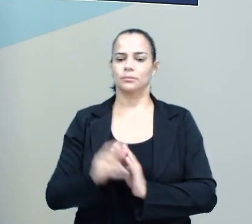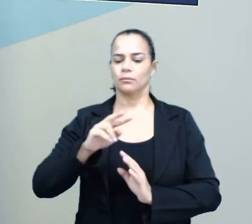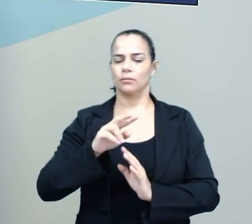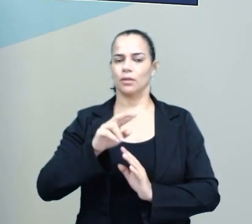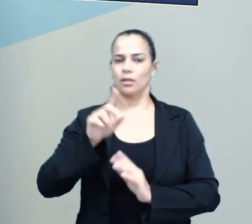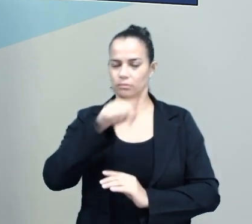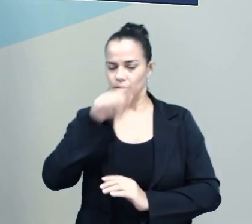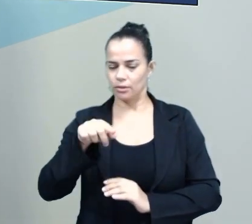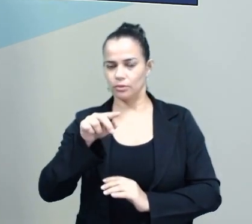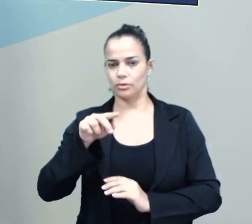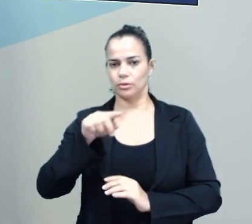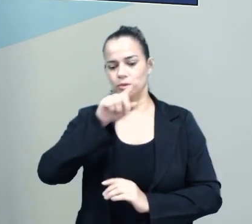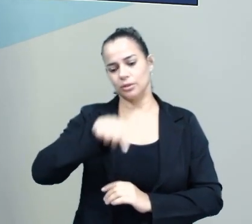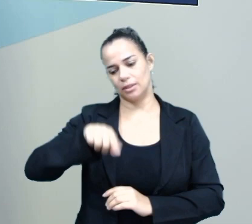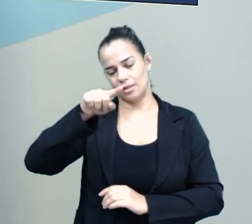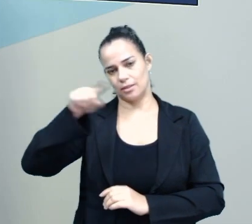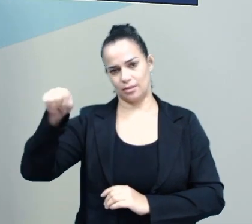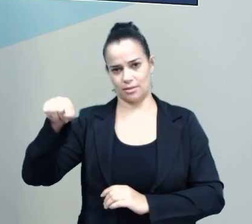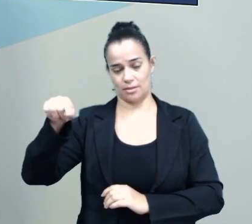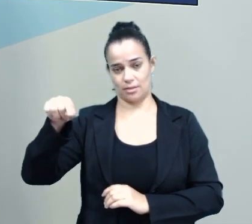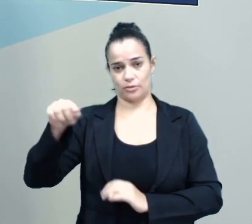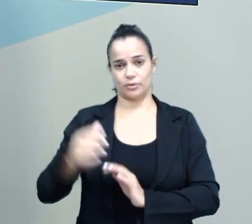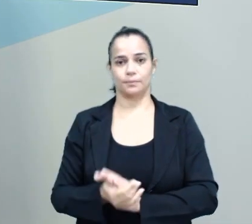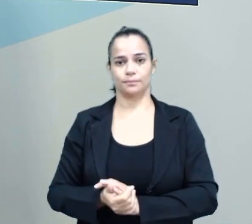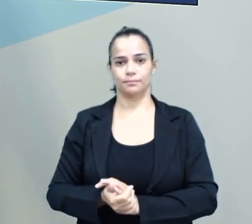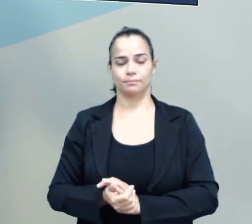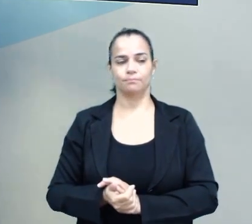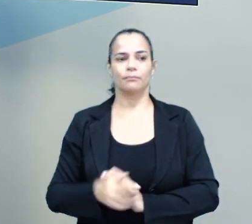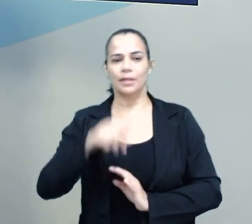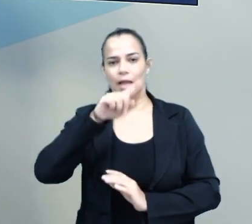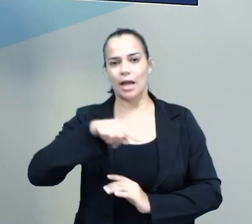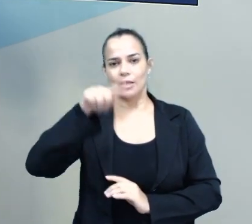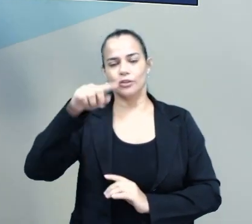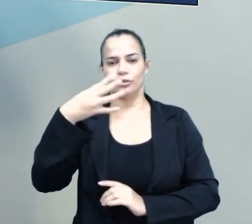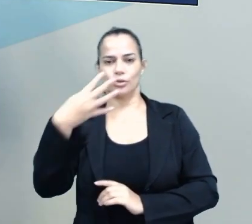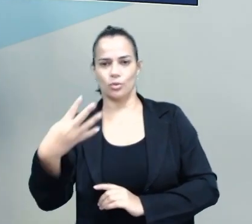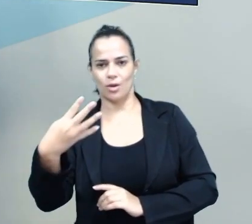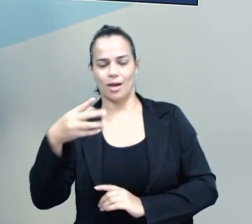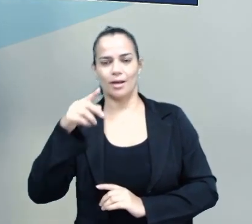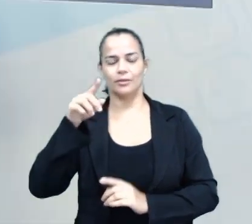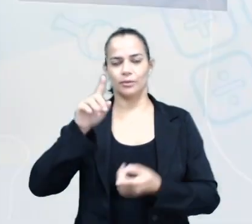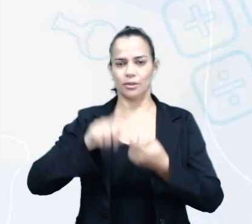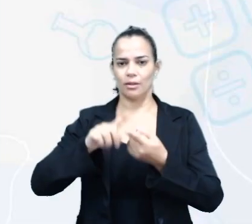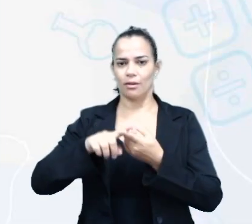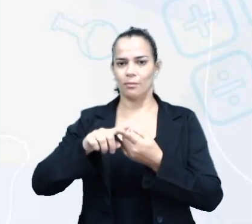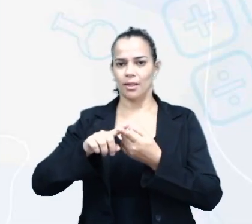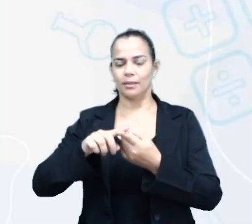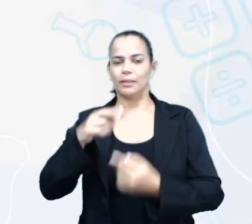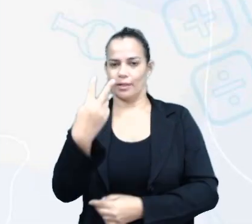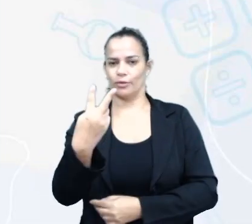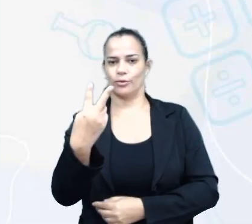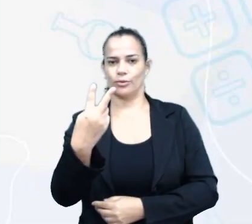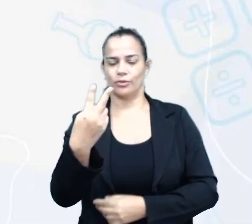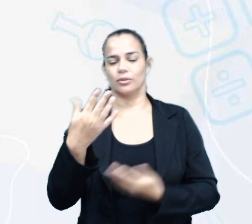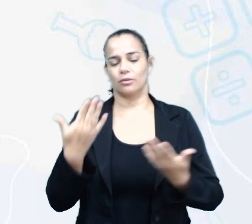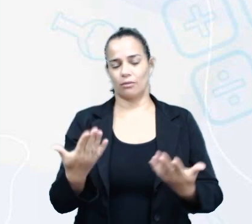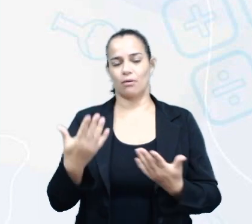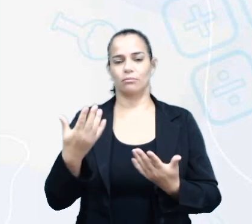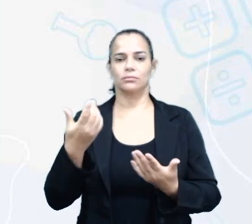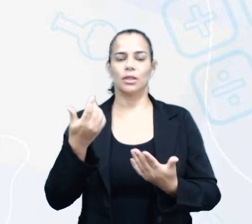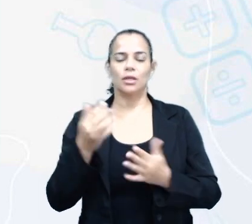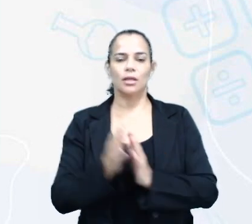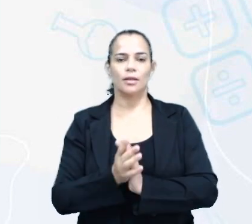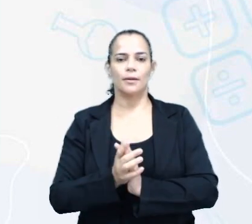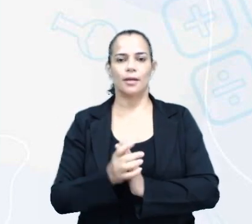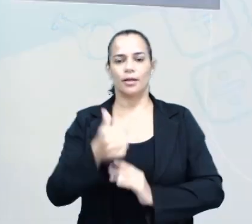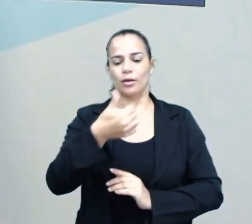faço raiz de 25 é 5 e raiz de 4 é 2. Compreenderam? Eu separei, eu fatorei o 100 e